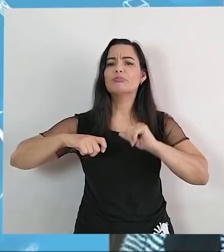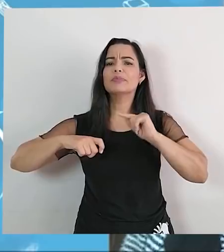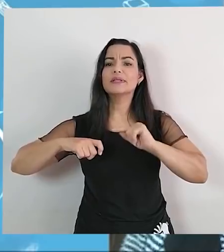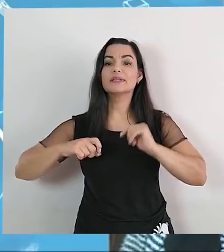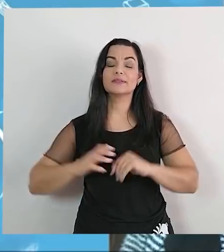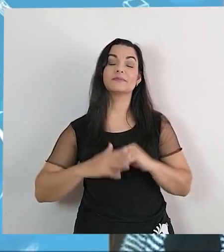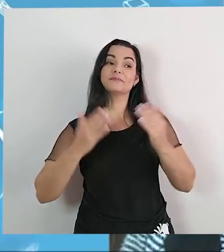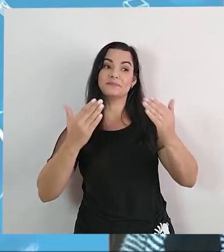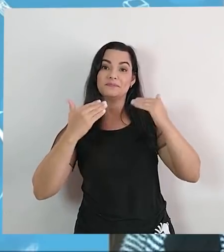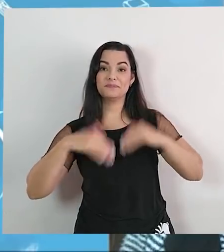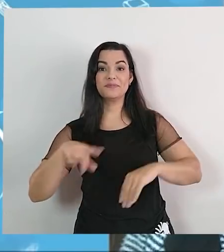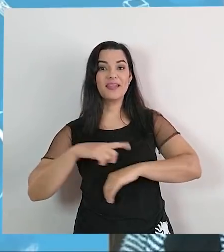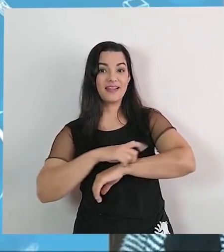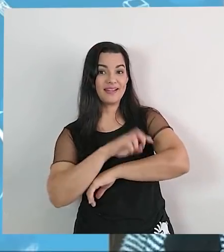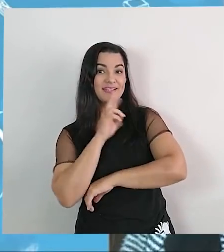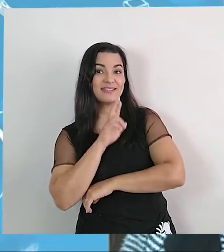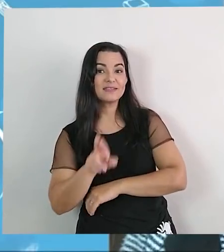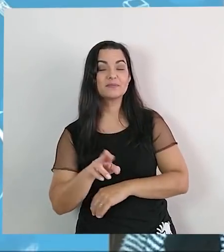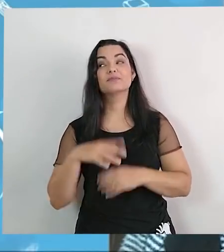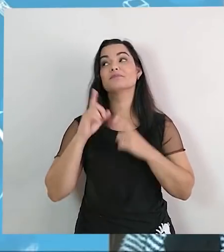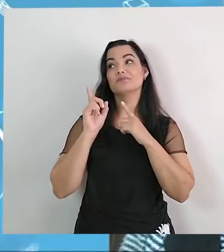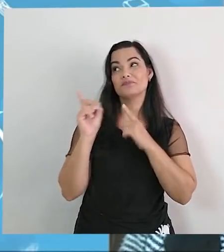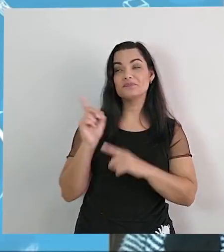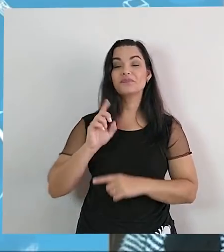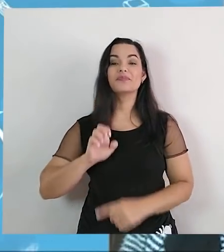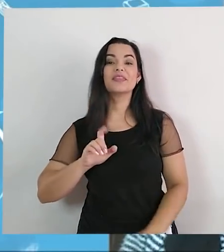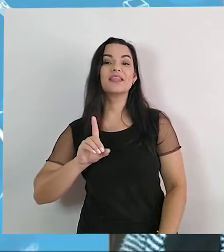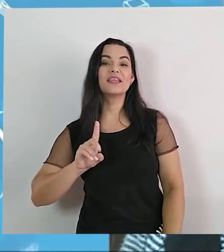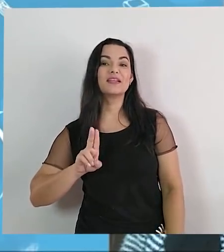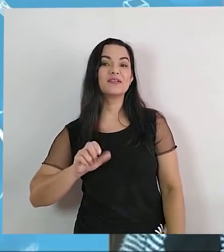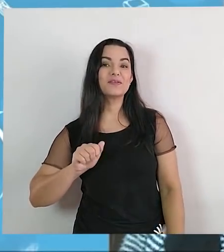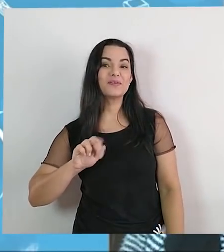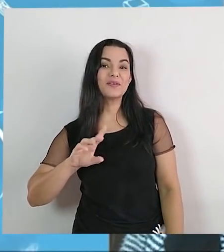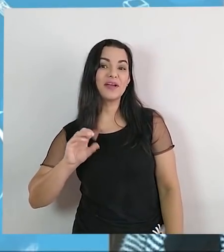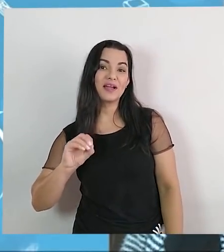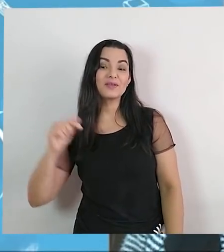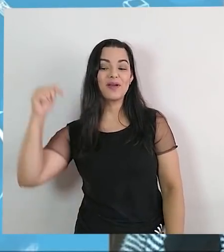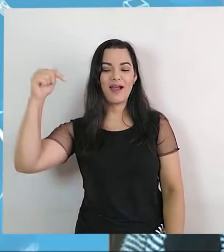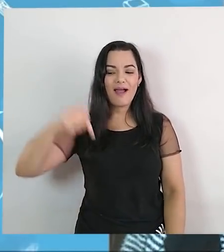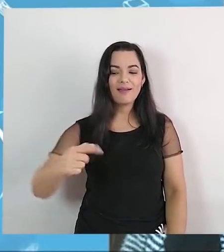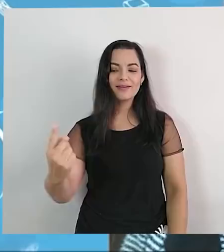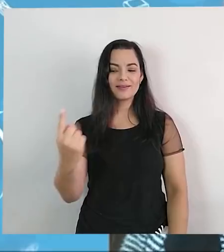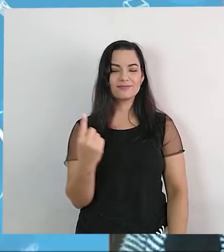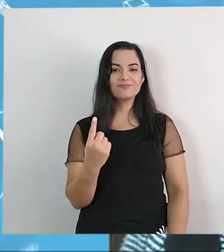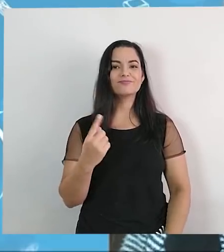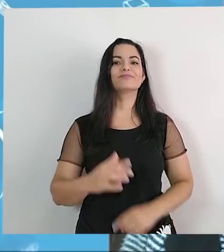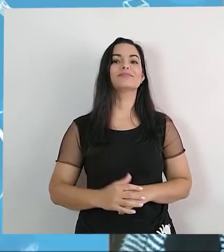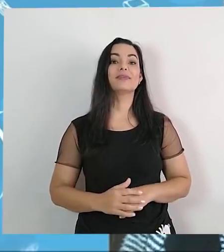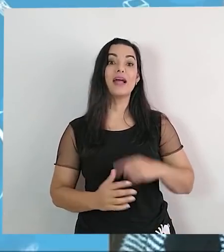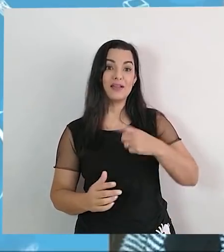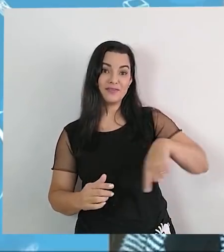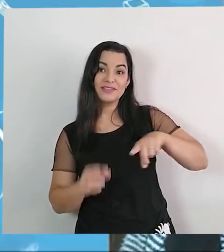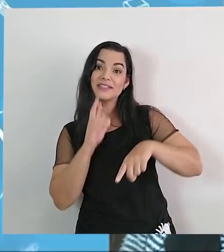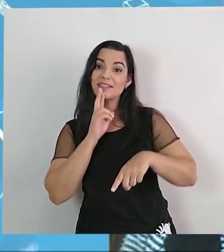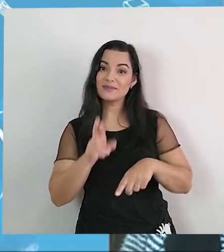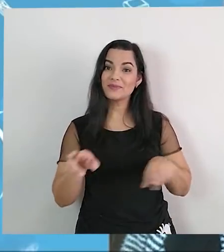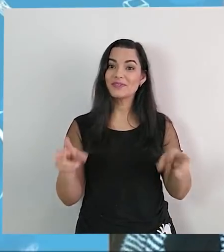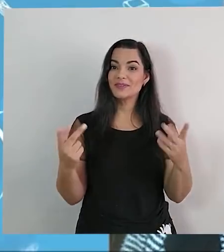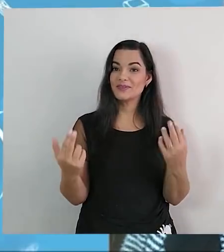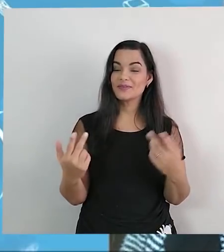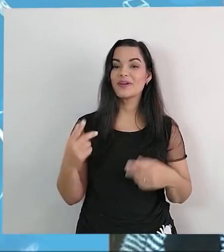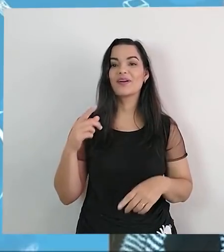lagarta vai responder no verso de baixo. Foi o Eduardo que aqui passou. Vocês.